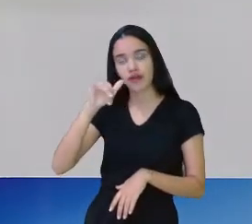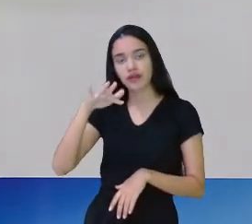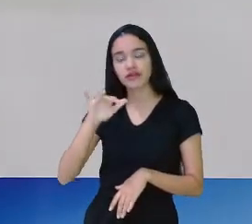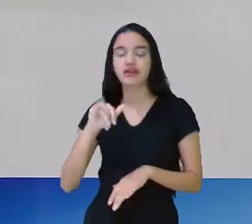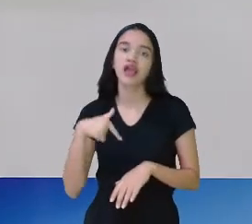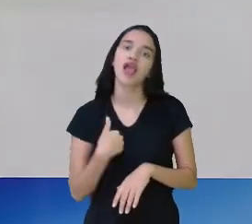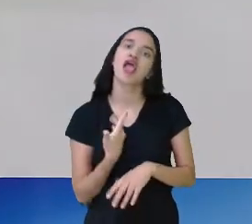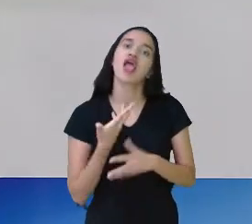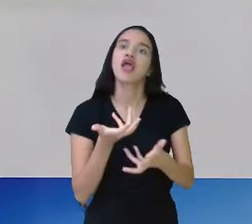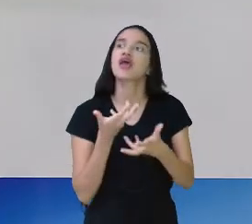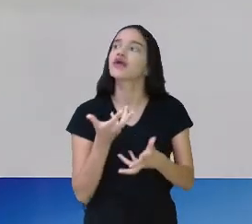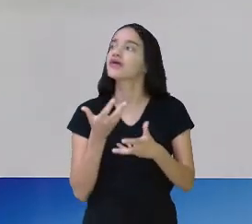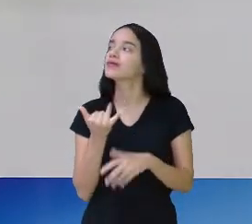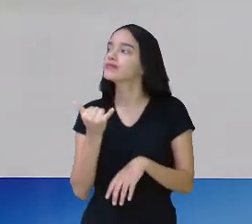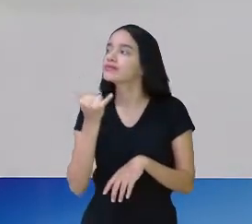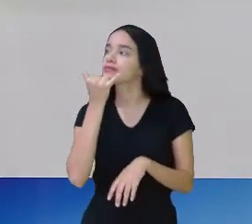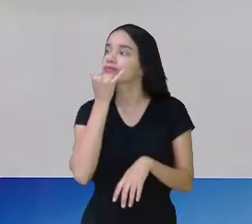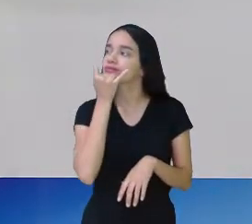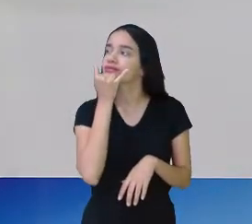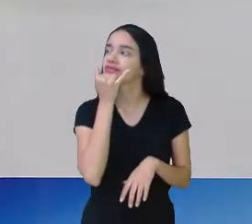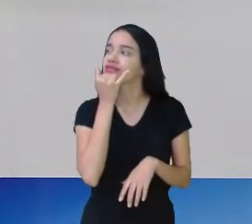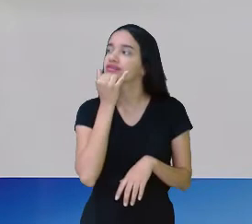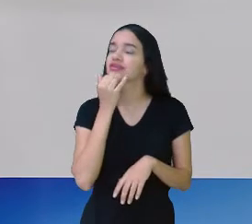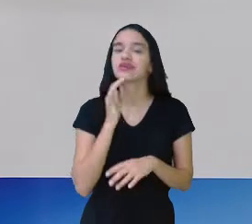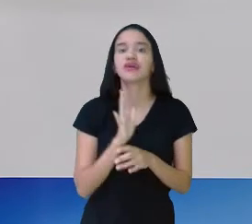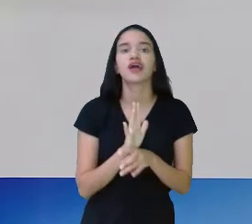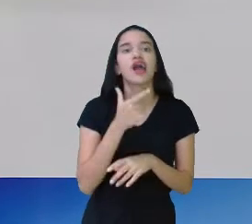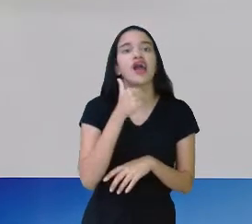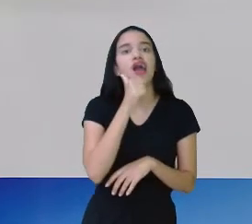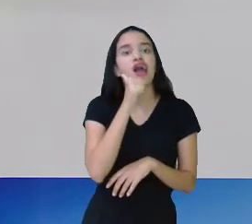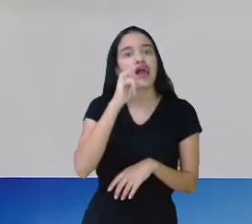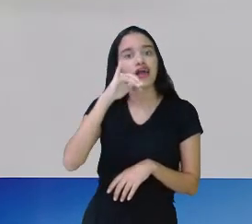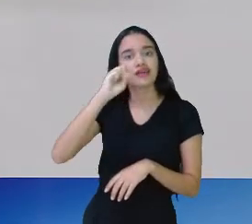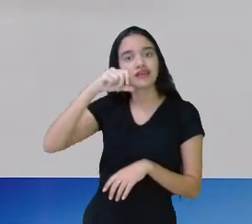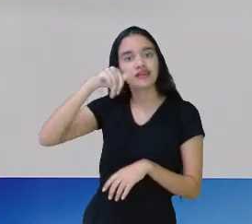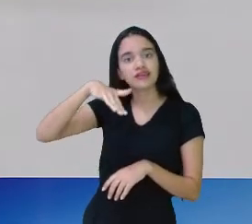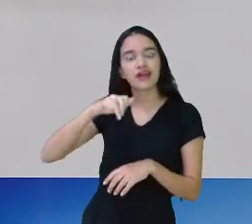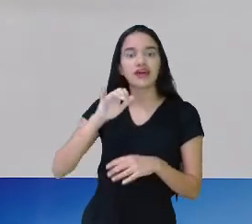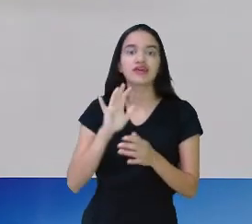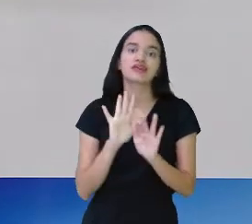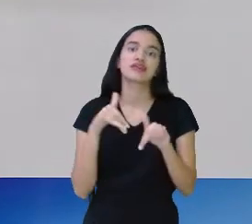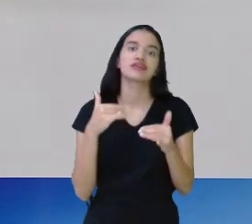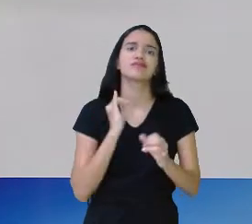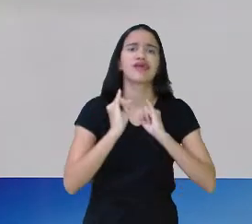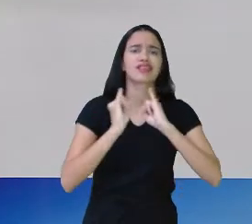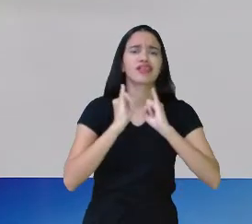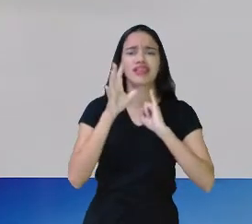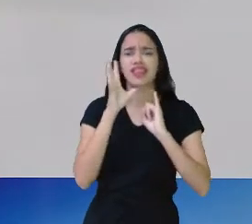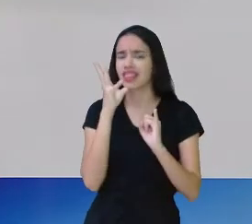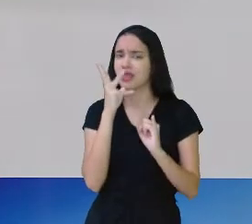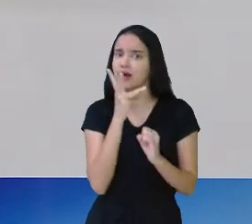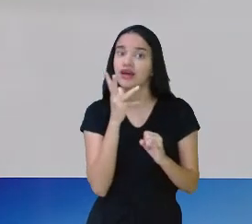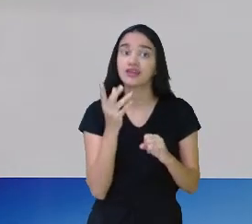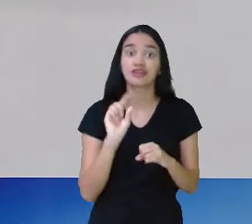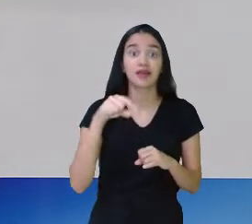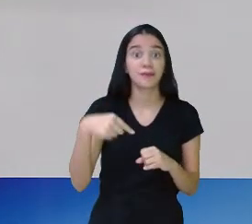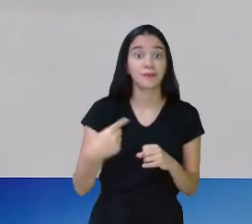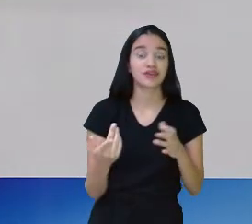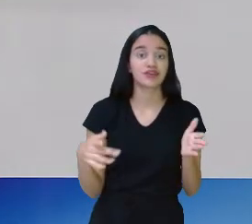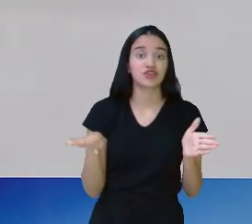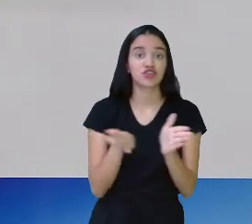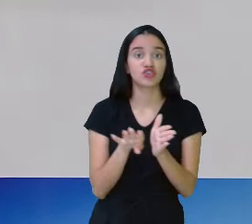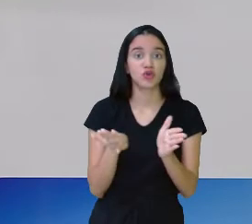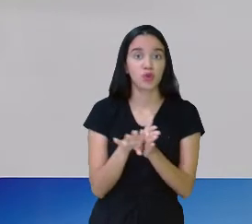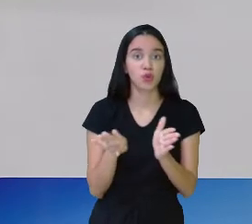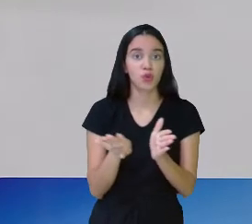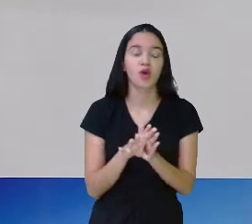Eu quero me desculpar com o Isaac e Janiele, porque eles responderam o ciclo, só que a internet estava demorando. Sim. Aí depois chegou aqui, e eles